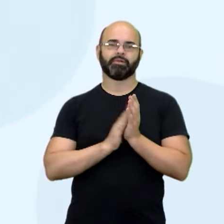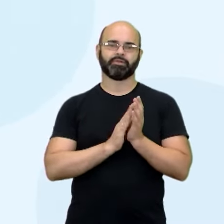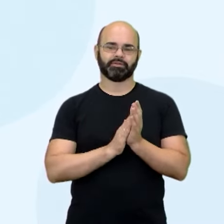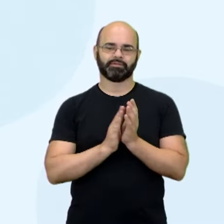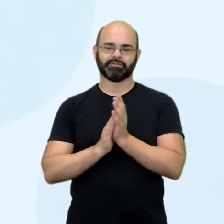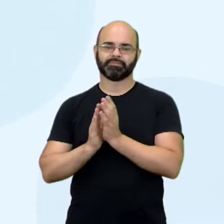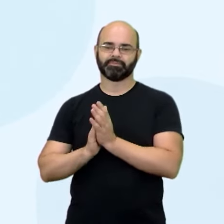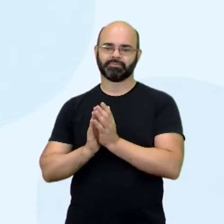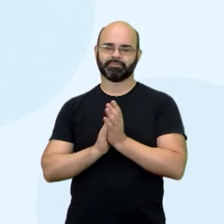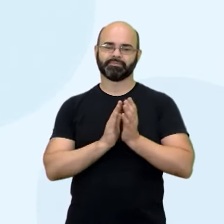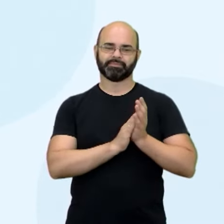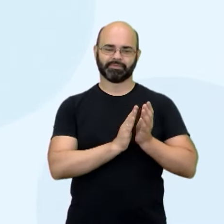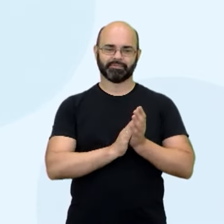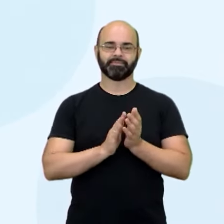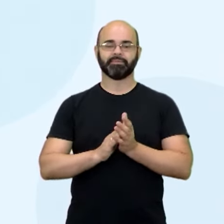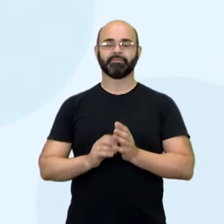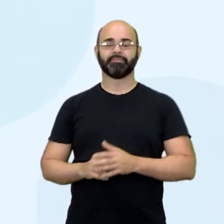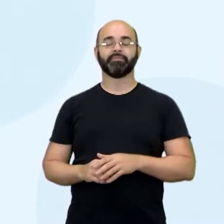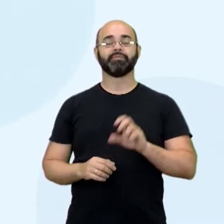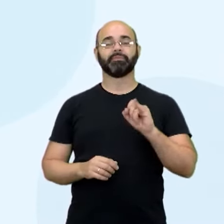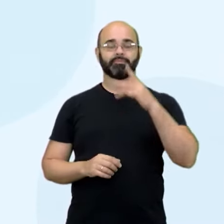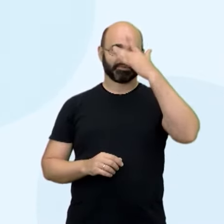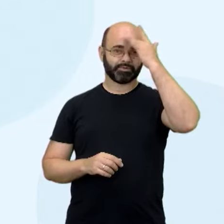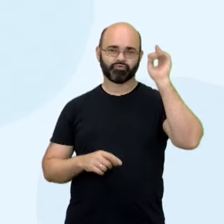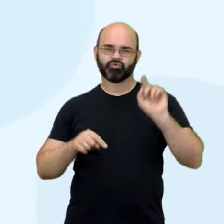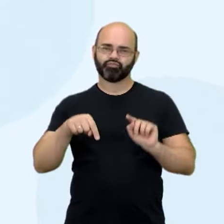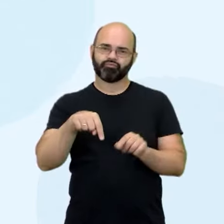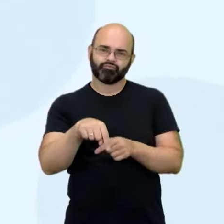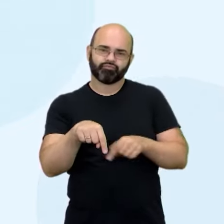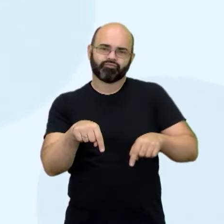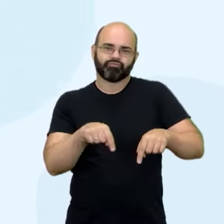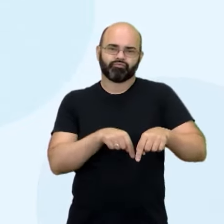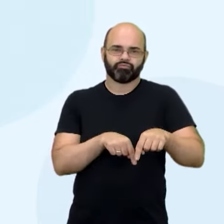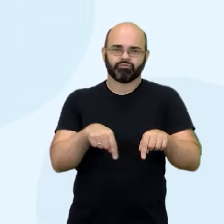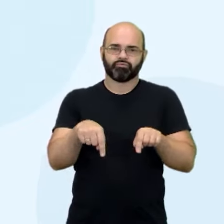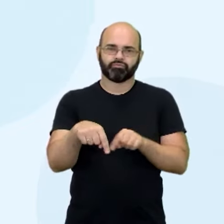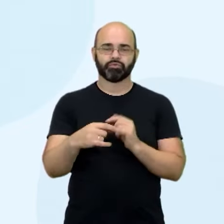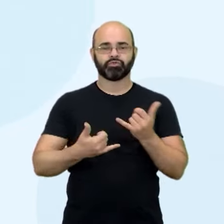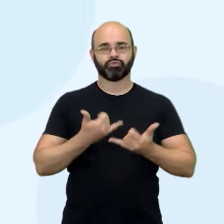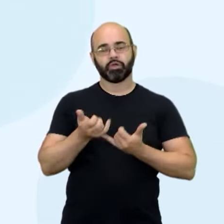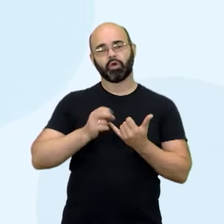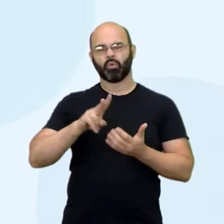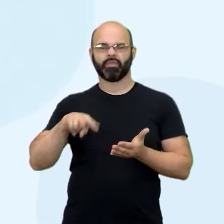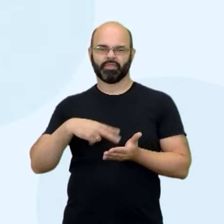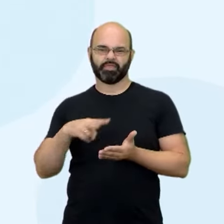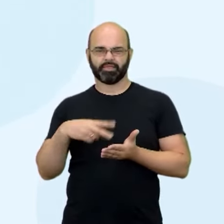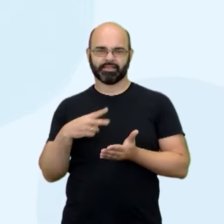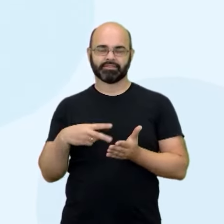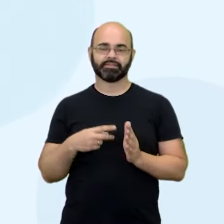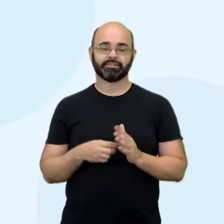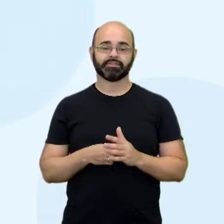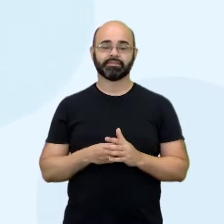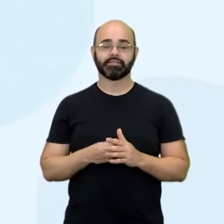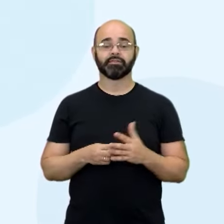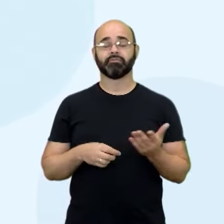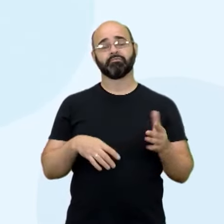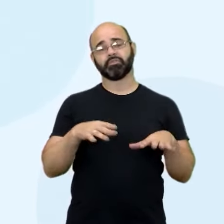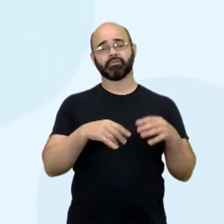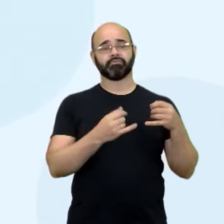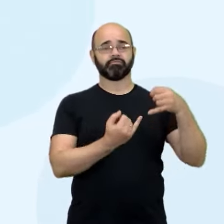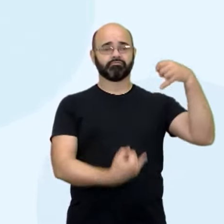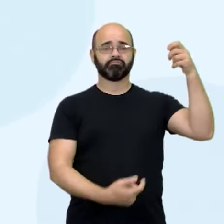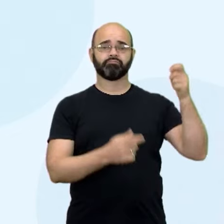as pessoas que ali estão jogando ou dançando, podemos falar jogar ou dançar, e não precisa necessariamente desses instrumentos,